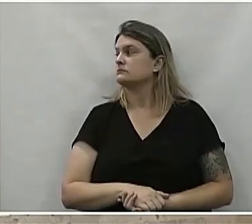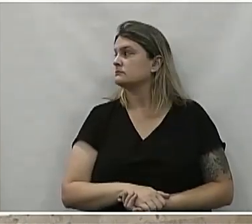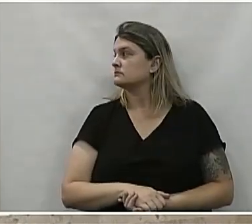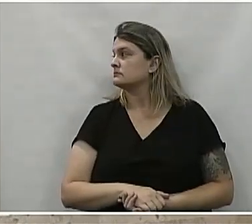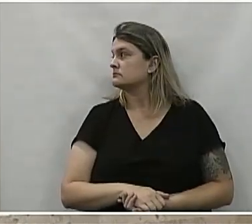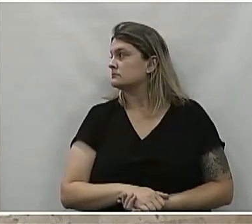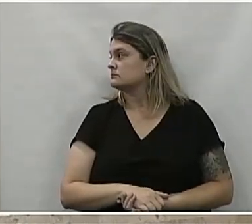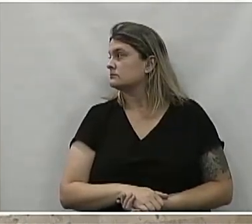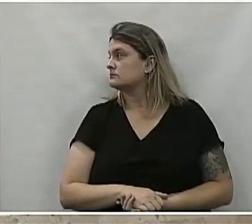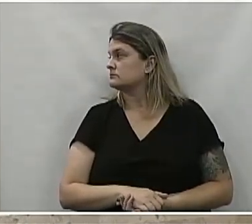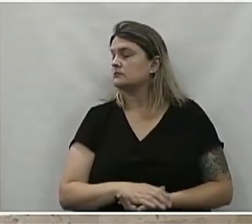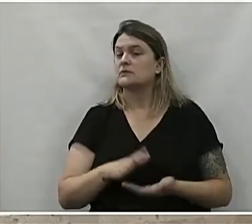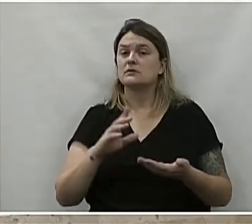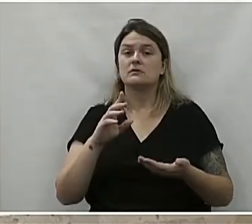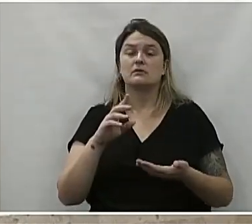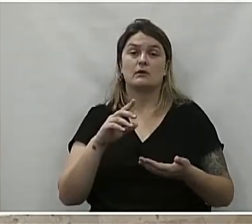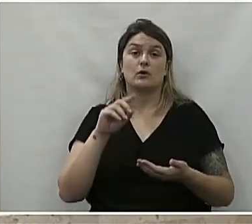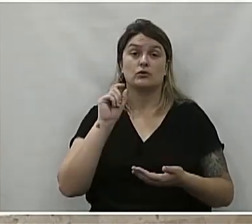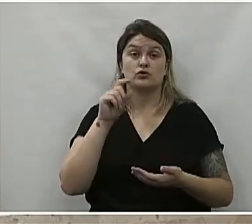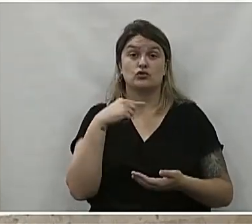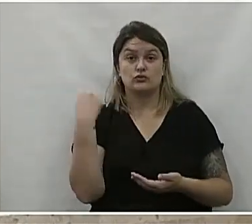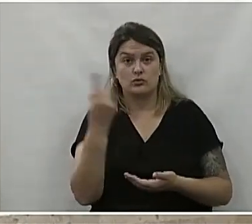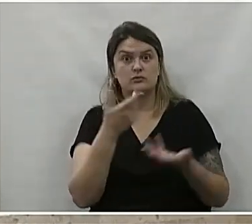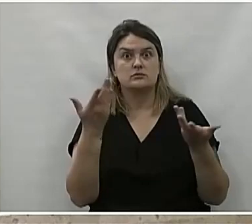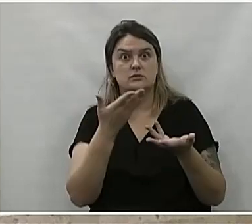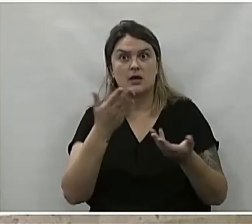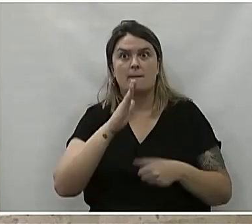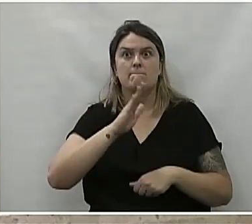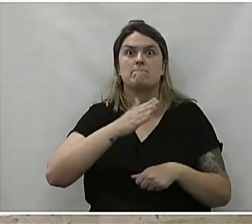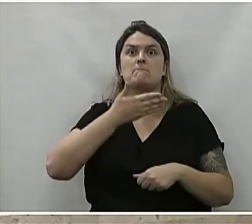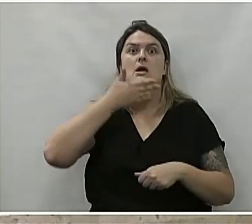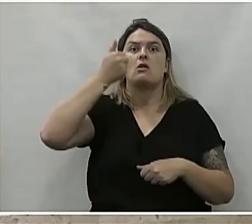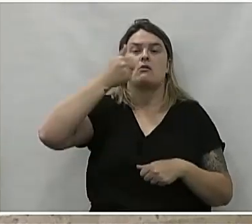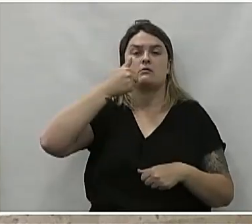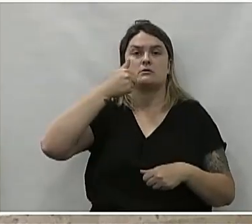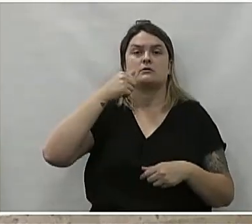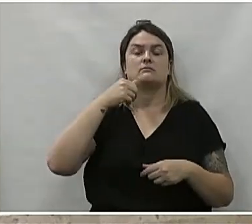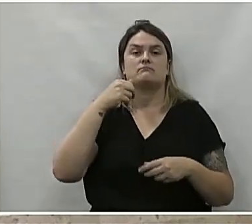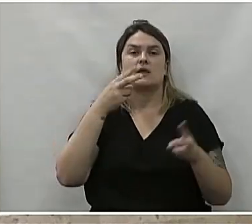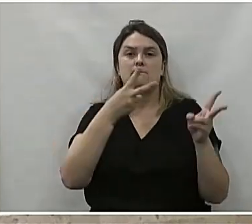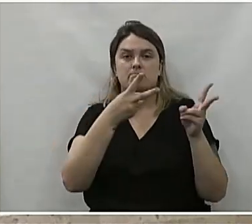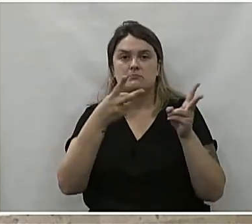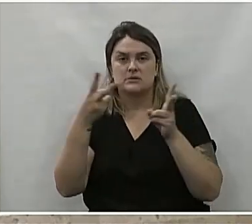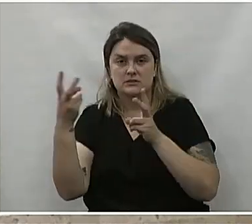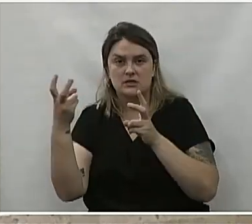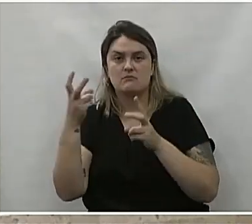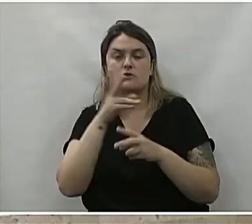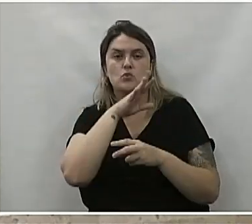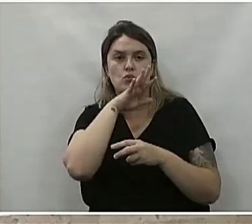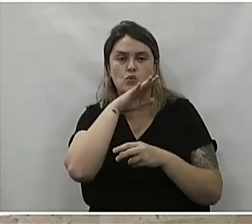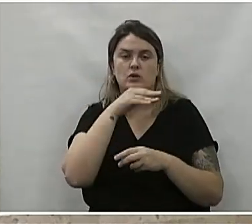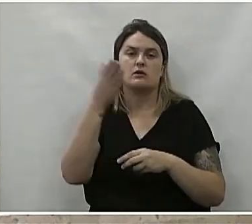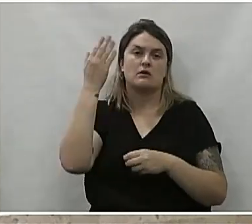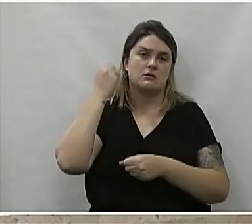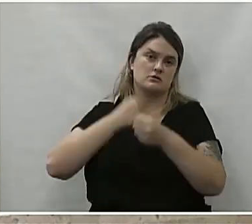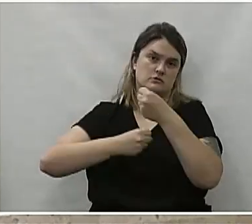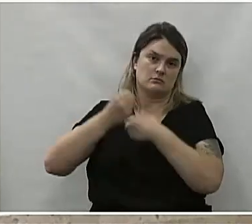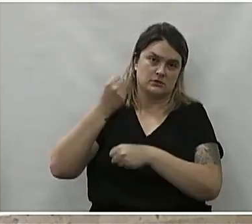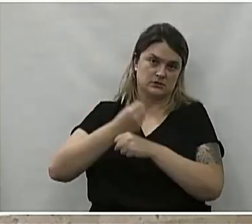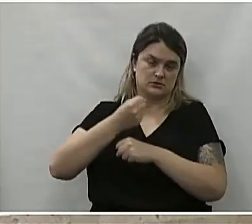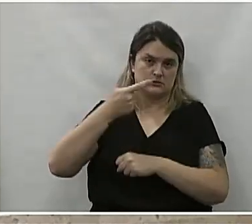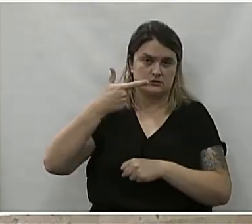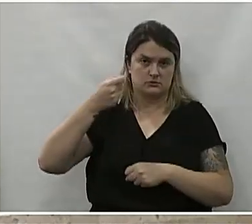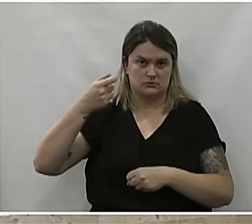Claro que Não é O que a gente Gostaria E a gente Vê o quão ruim Estava Em 2023